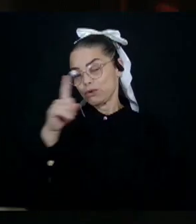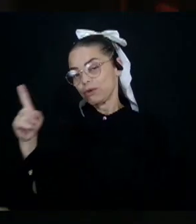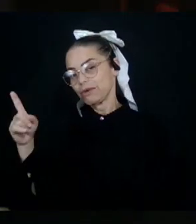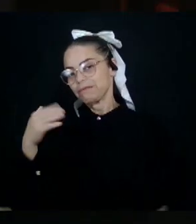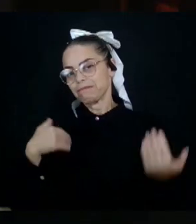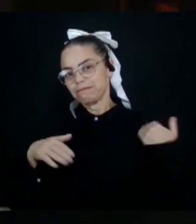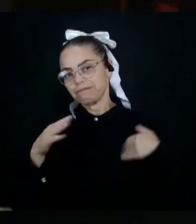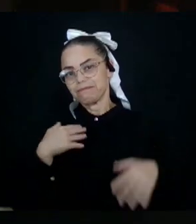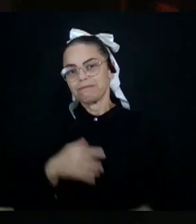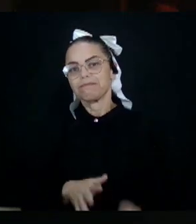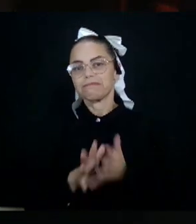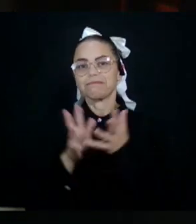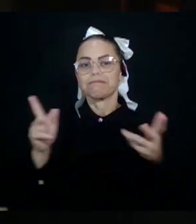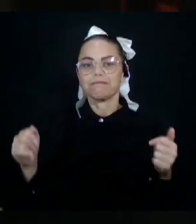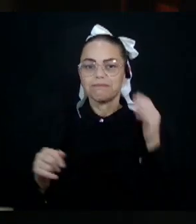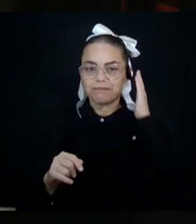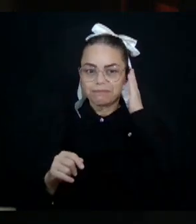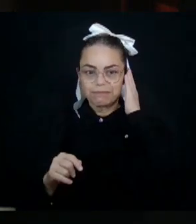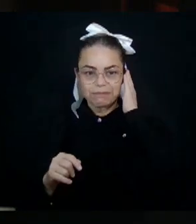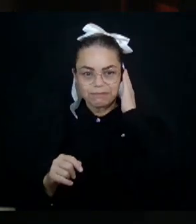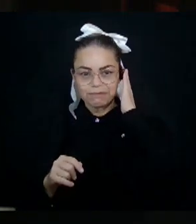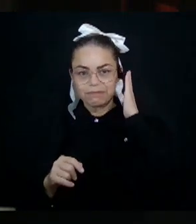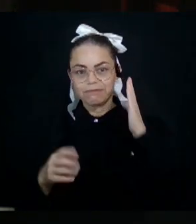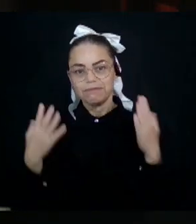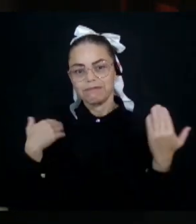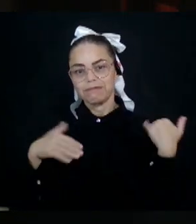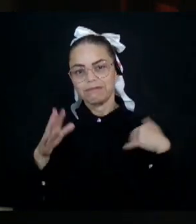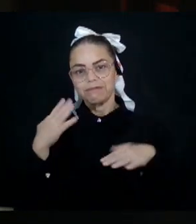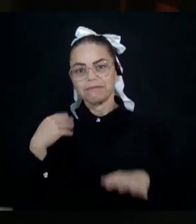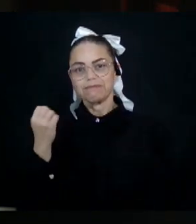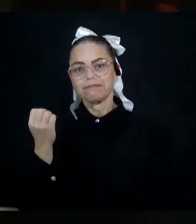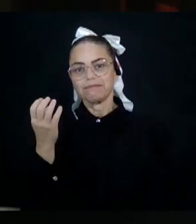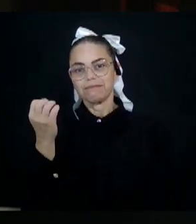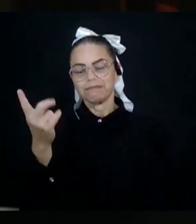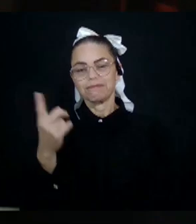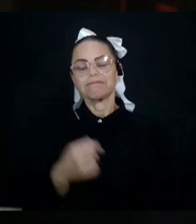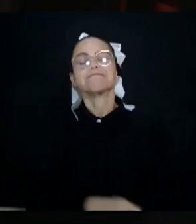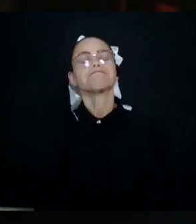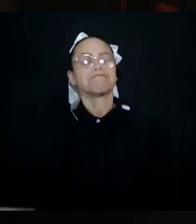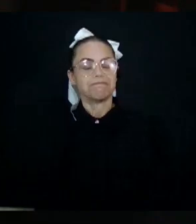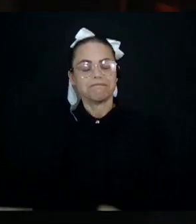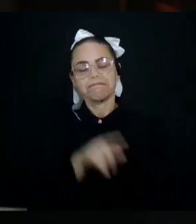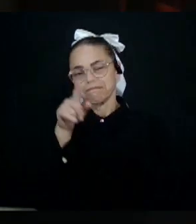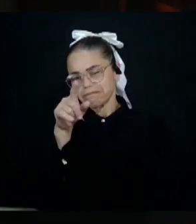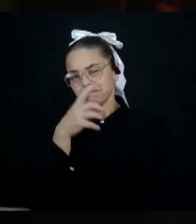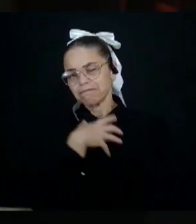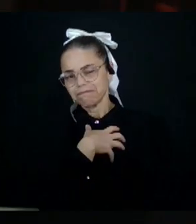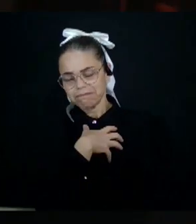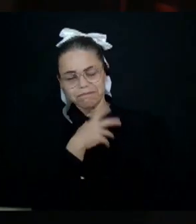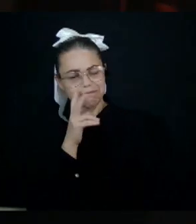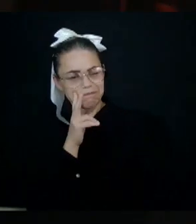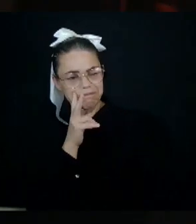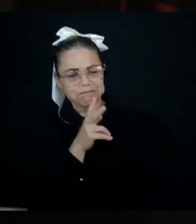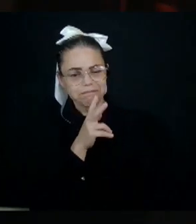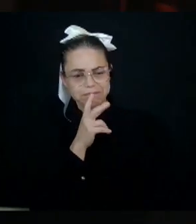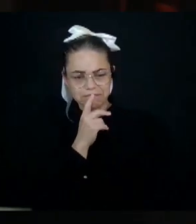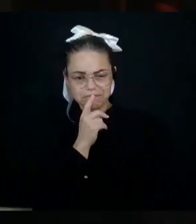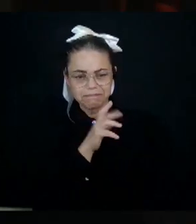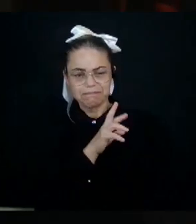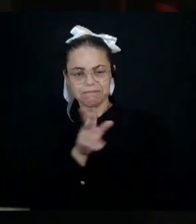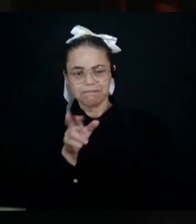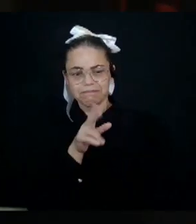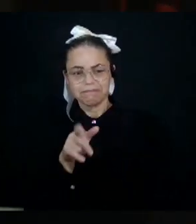Maravilha. E quando você está viajando, a passeio, você se vê, diferente